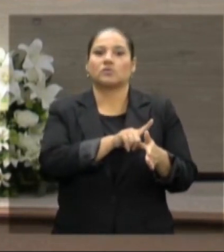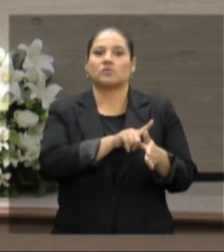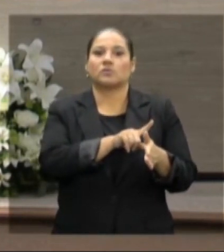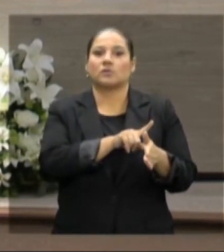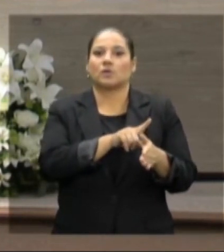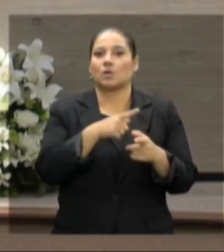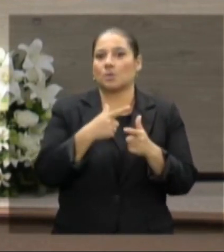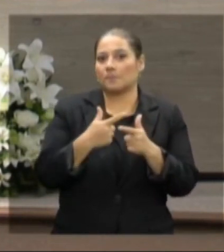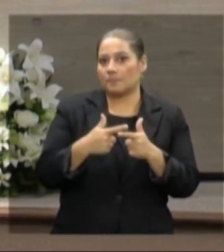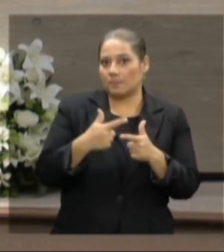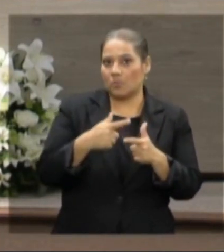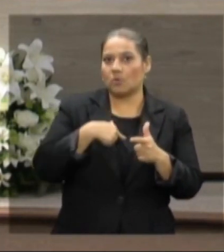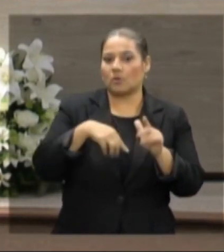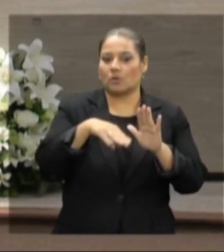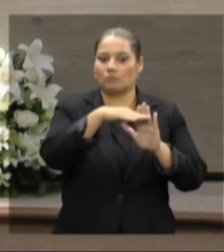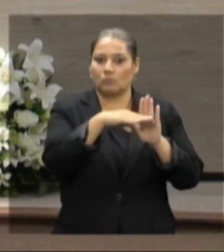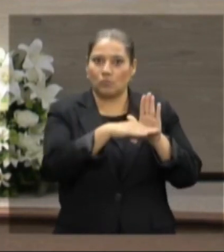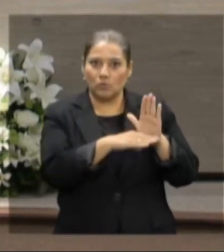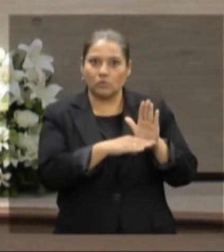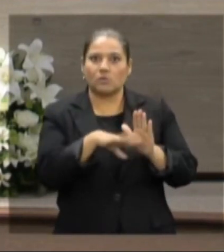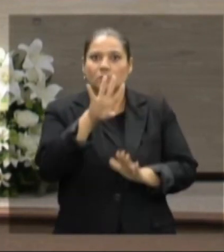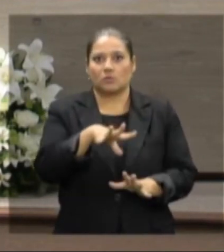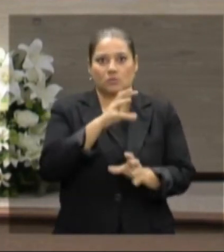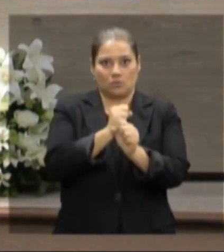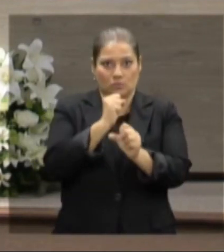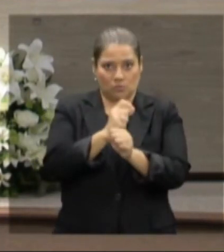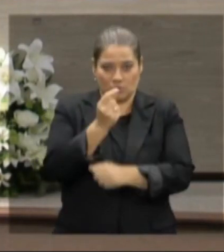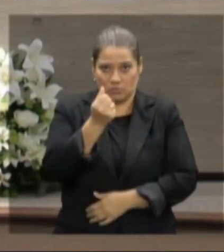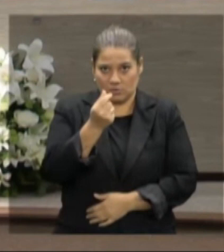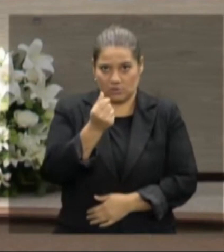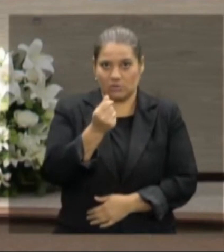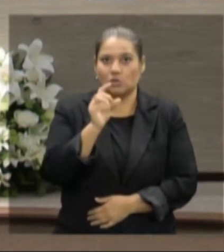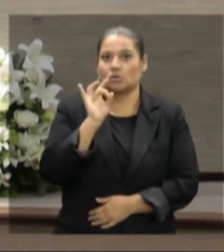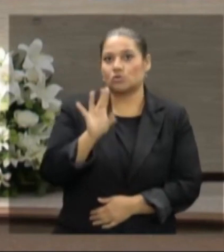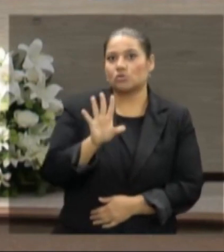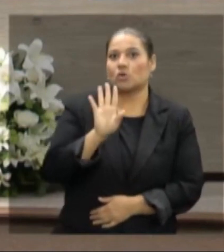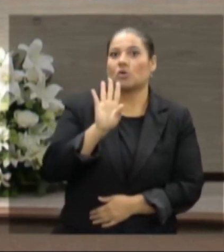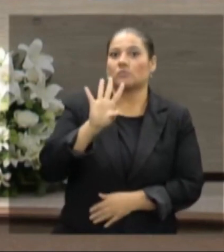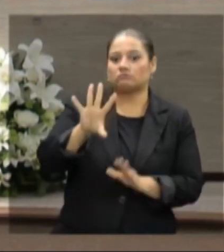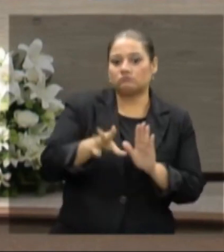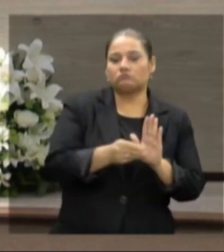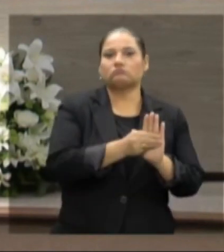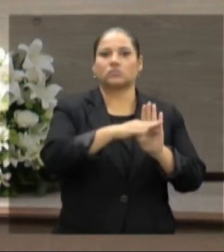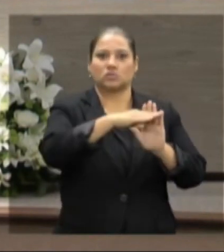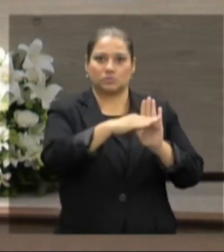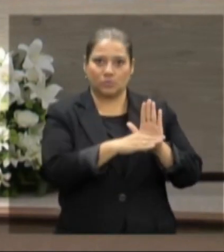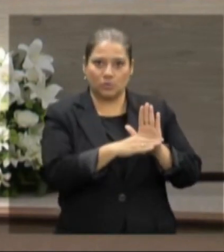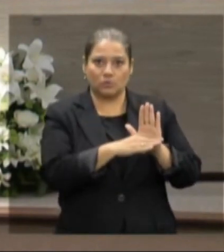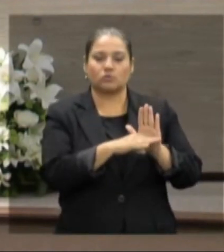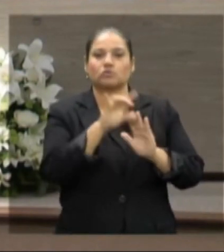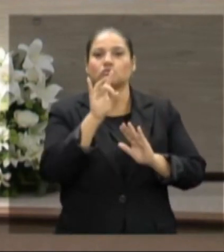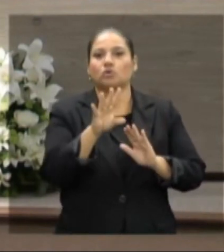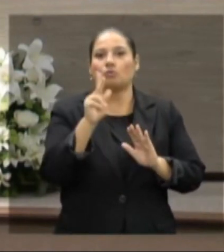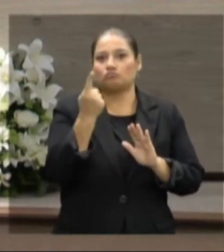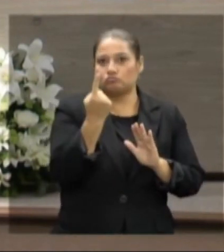se tratar de matéria orçamentária, só podemos ter este projeto na pauta.